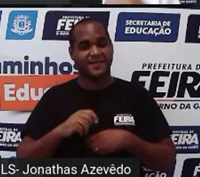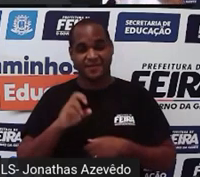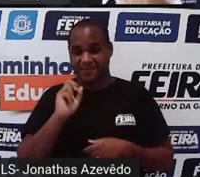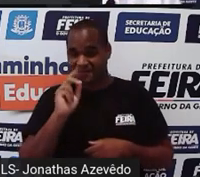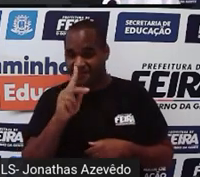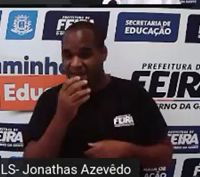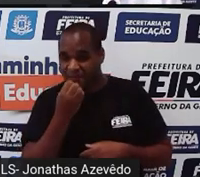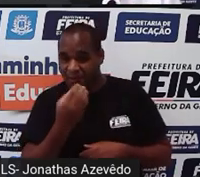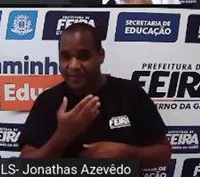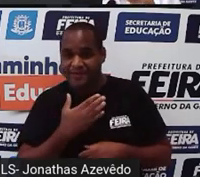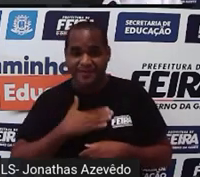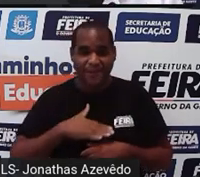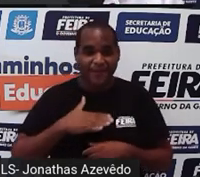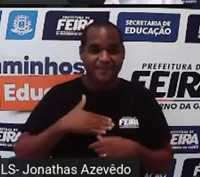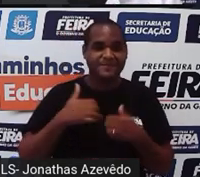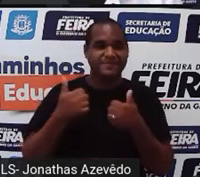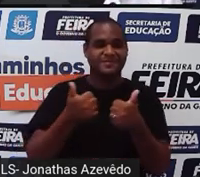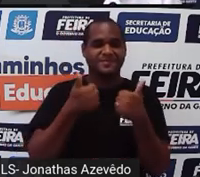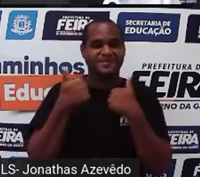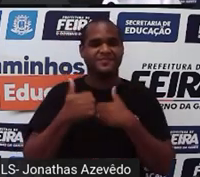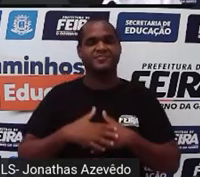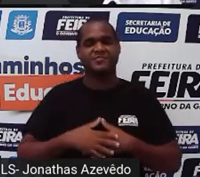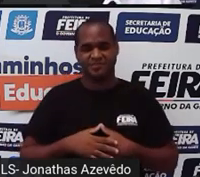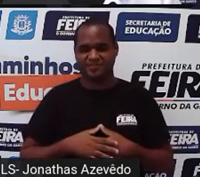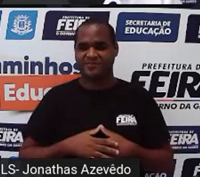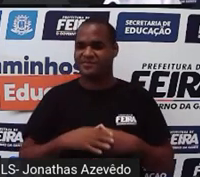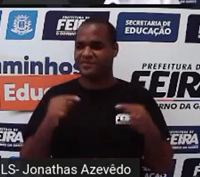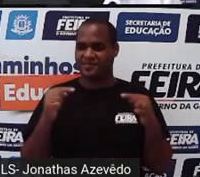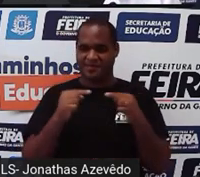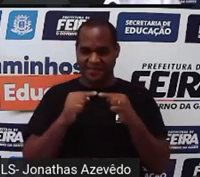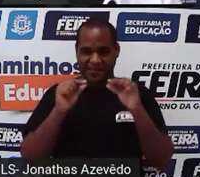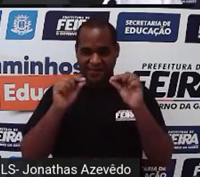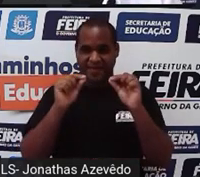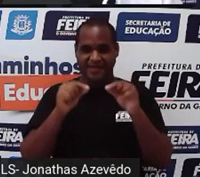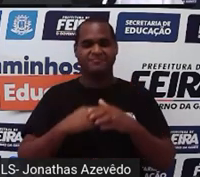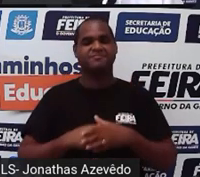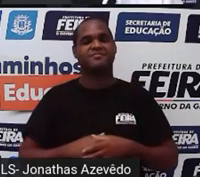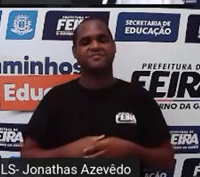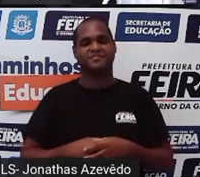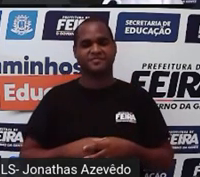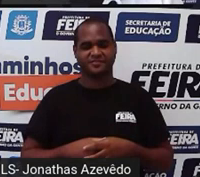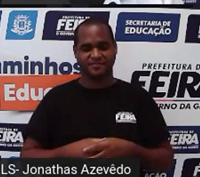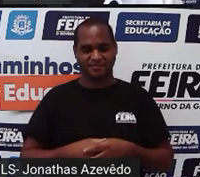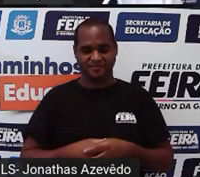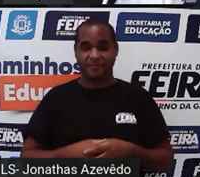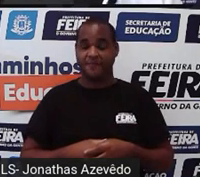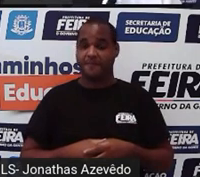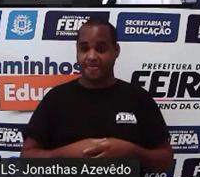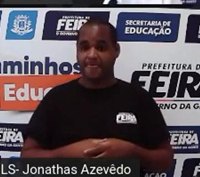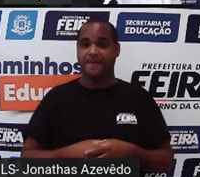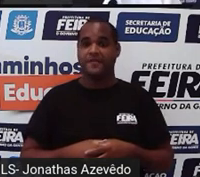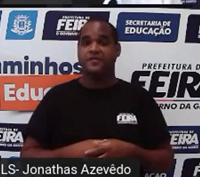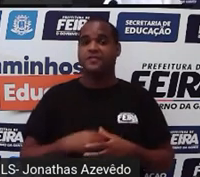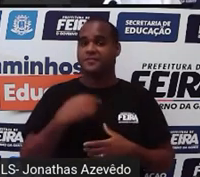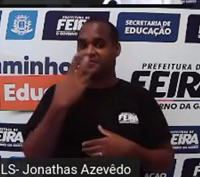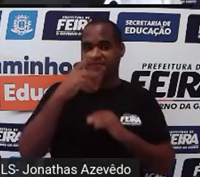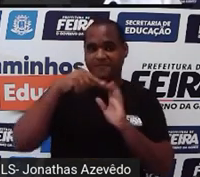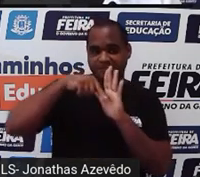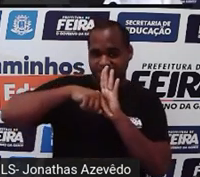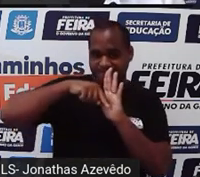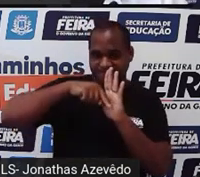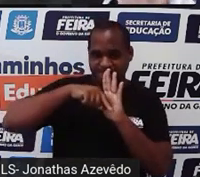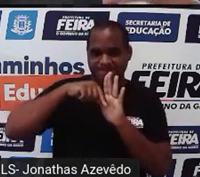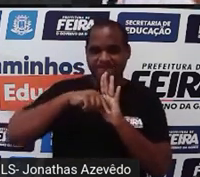tranquilo Tranquila Então é isso aí né é hora de a gente avaliar